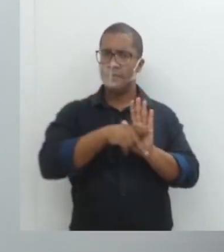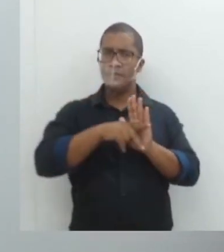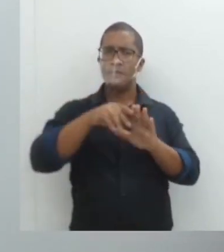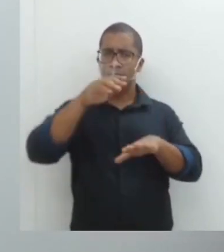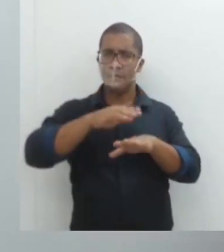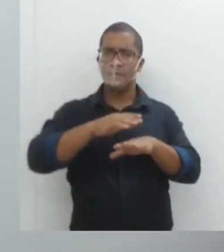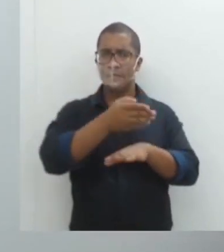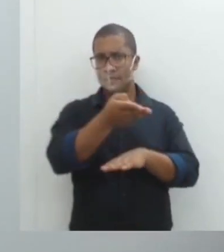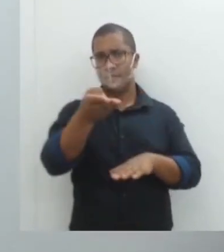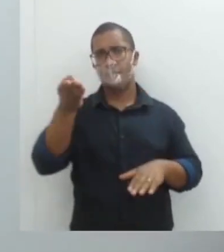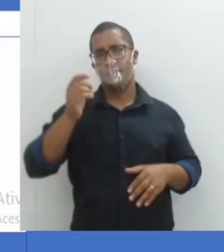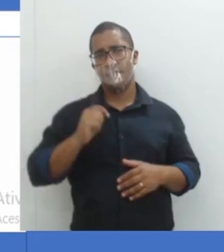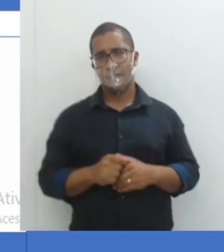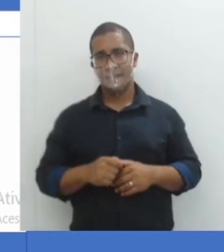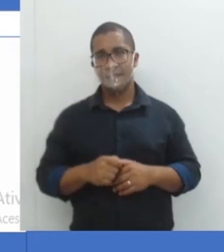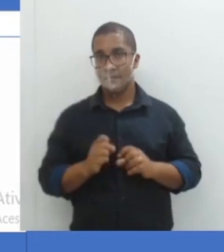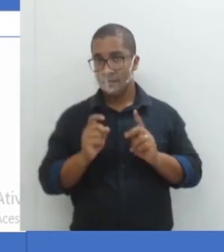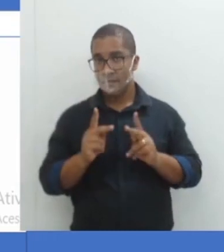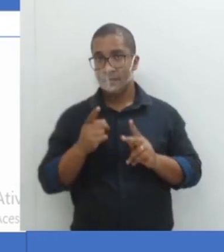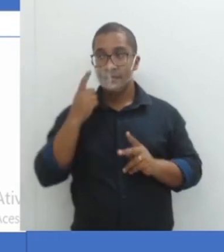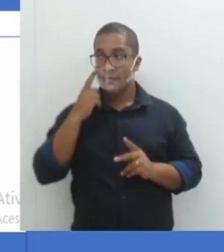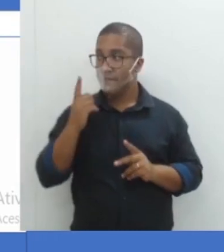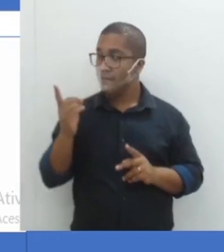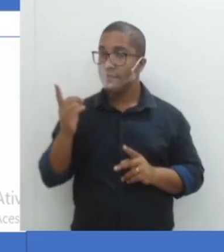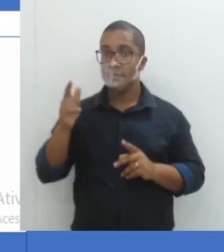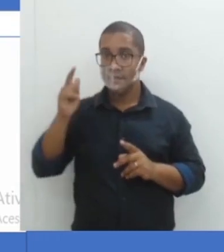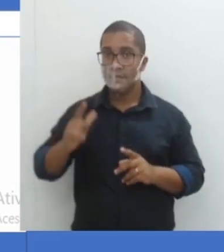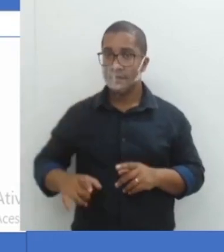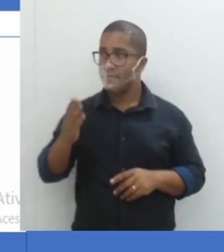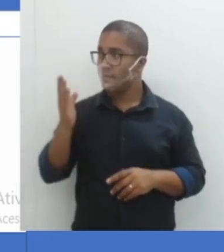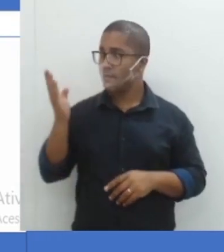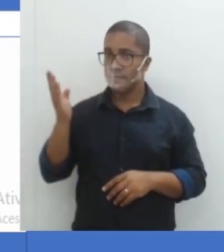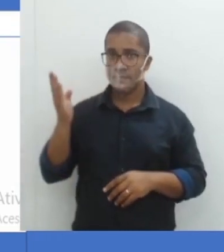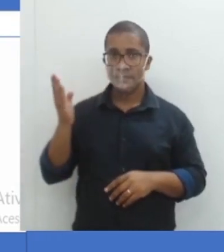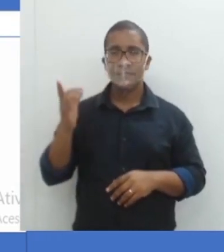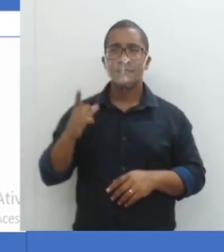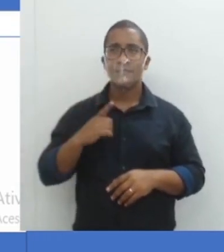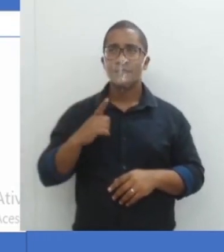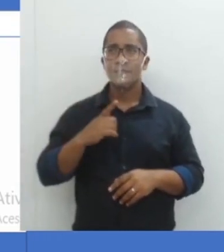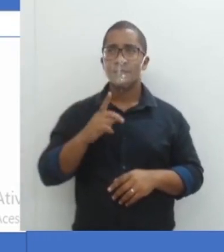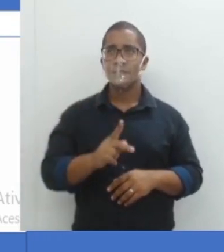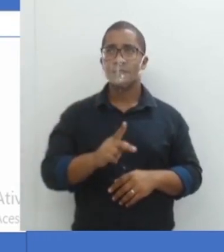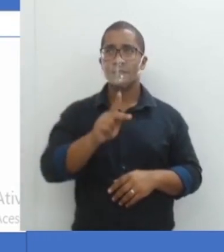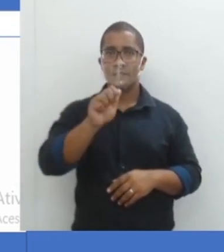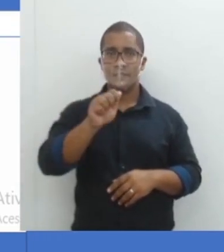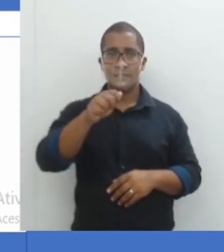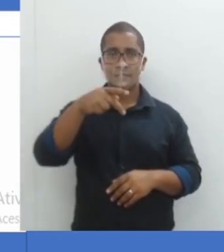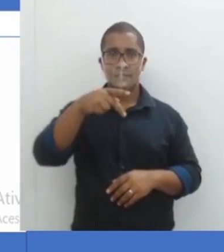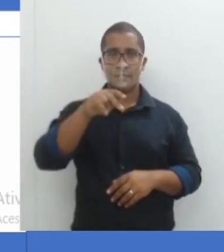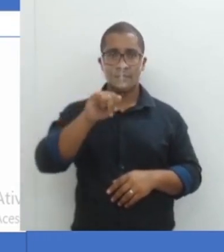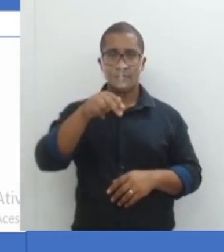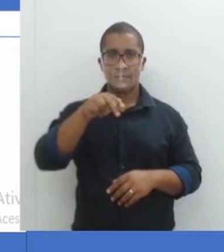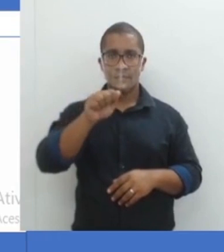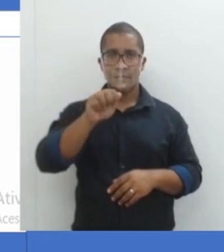tá bom? Vem comigo aqui de novo na tela para a gente ver aqui, ó, o Capinauá. Eles